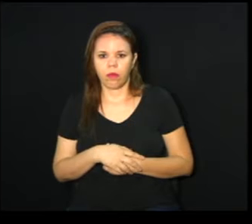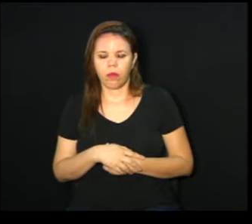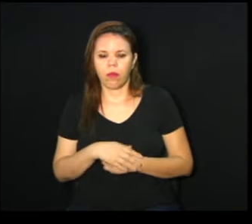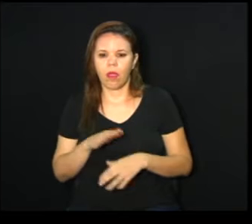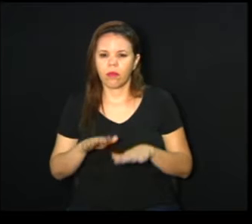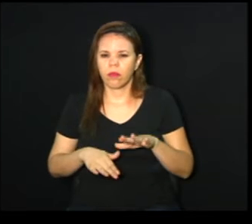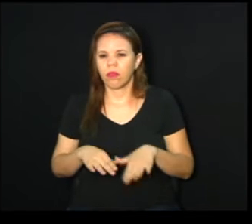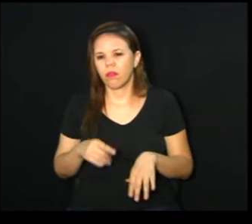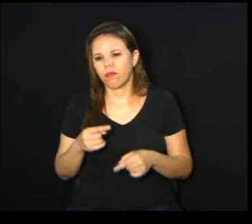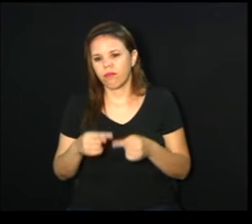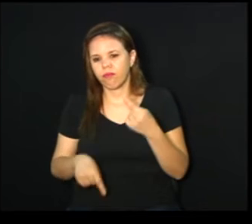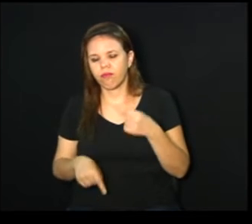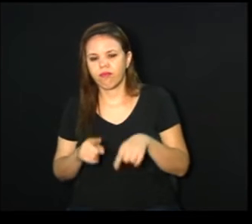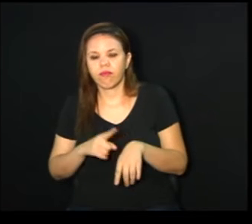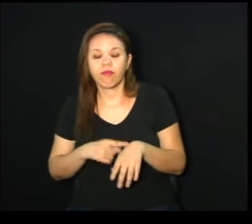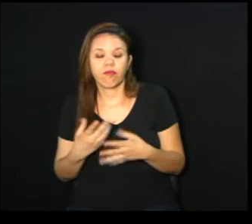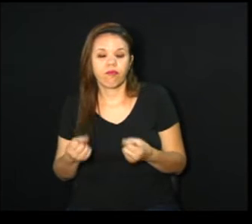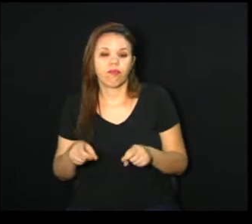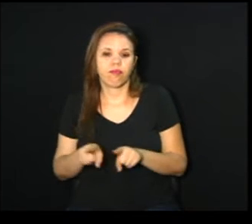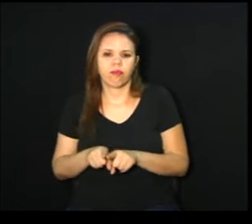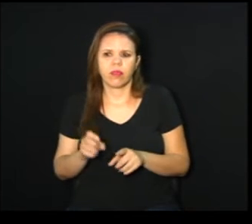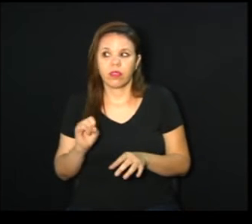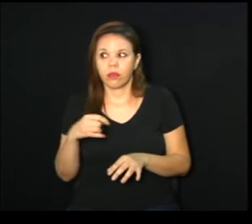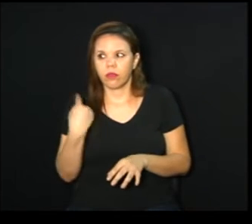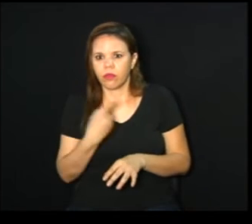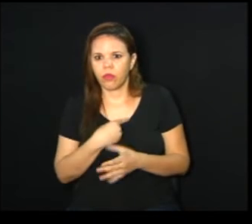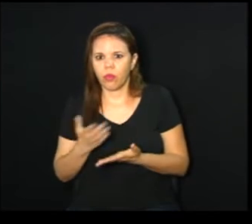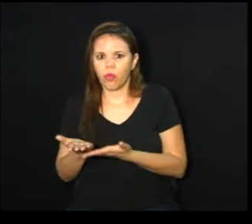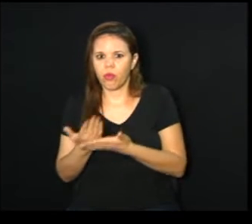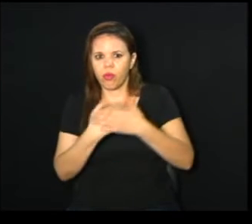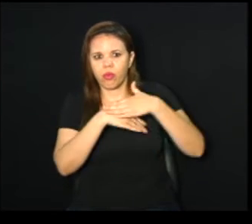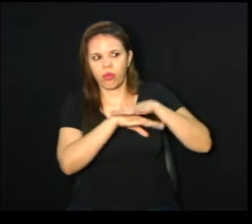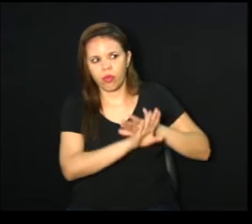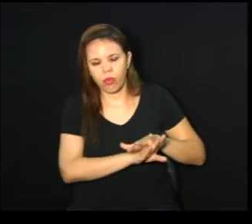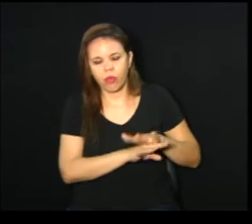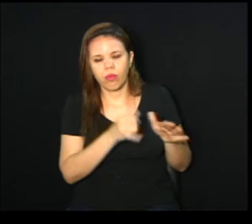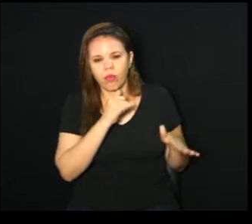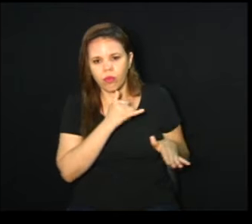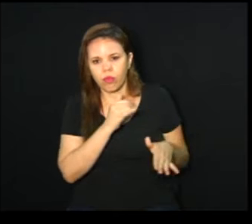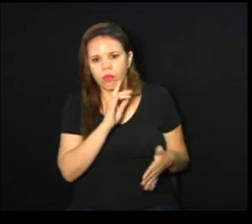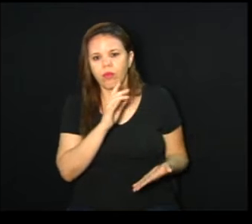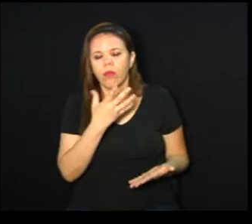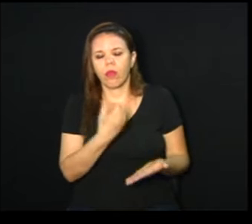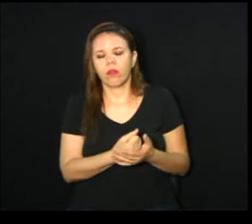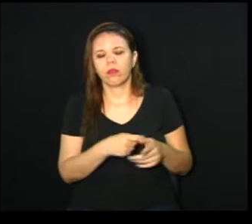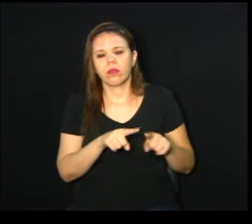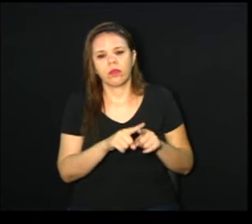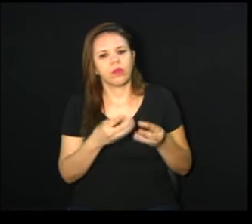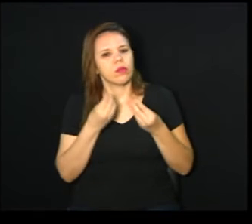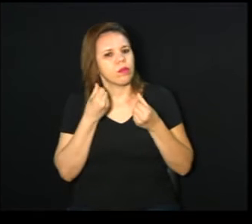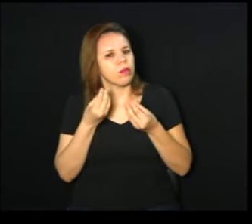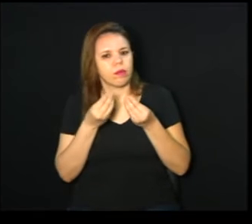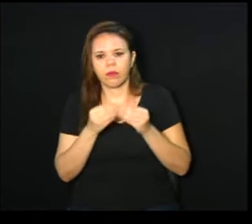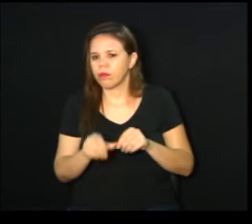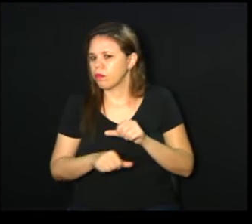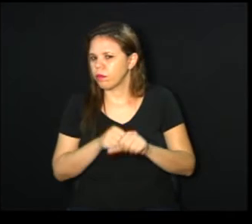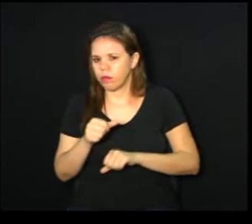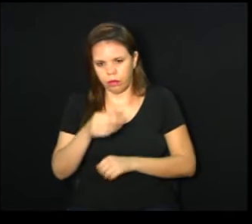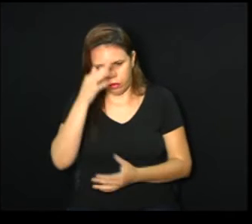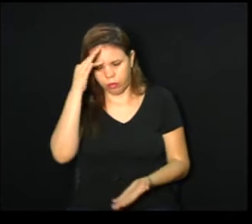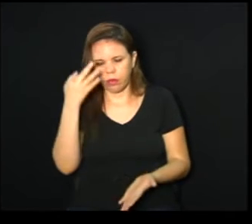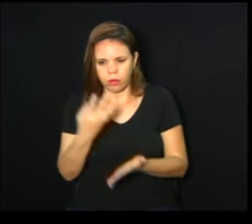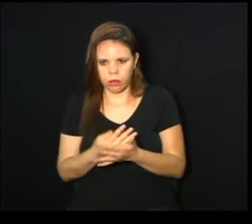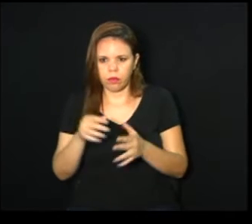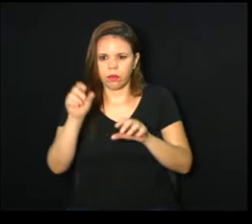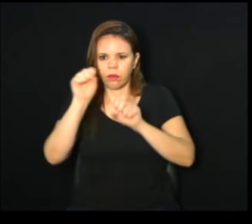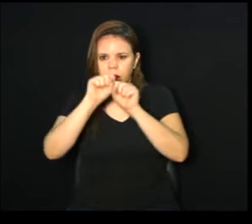nosso consumidor. Se colocarmos um sistema de armazenamento, nós conseguimos garantir que essa qualidade não vai ser prejudicada, ou seja, maior confiabilidade do sistema